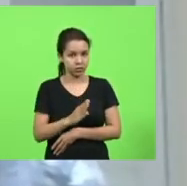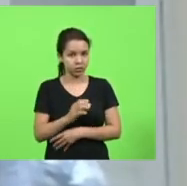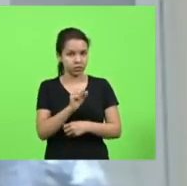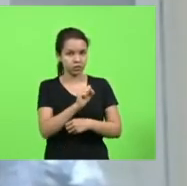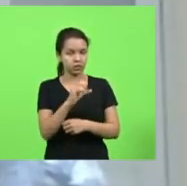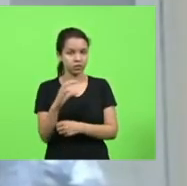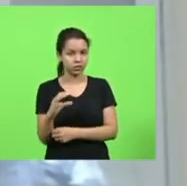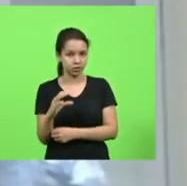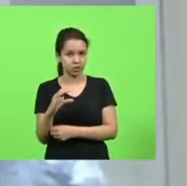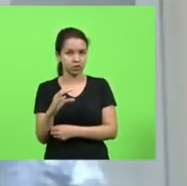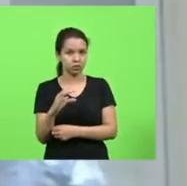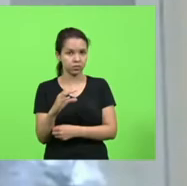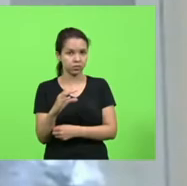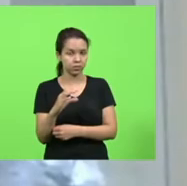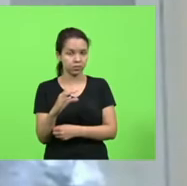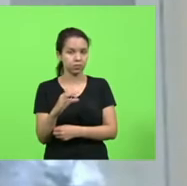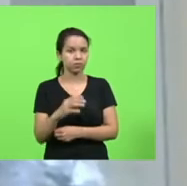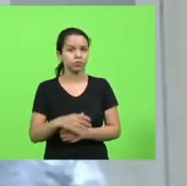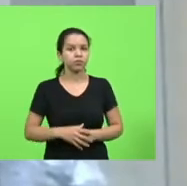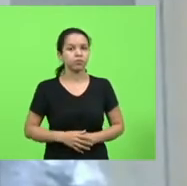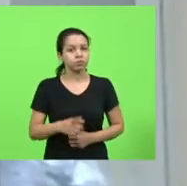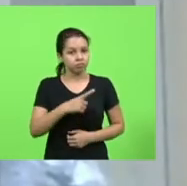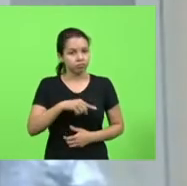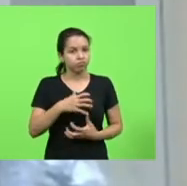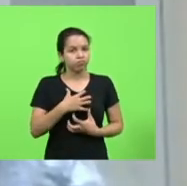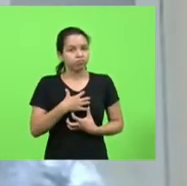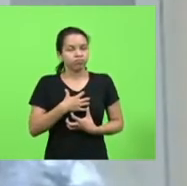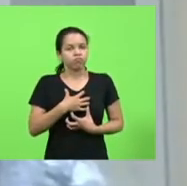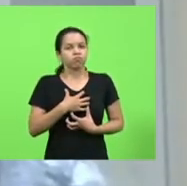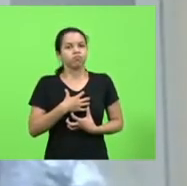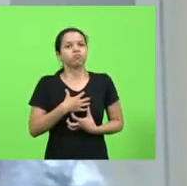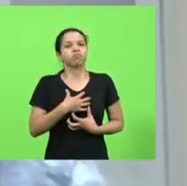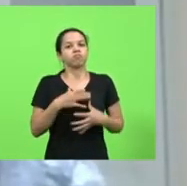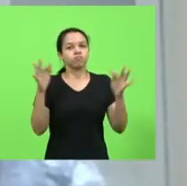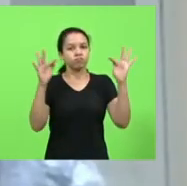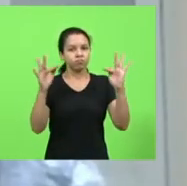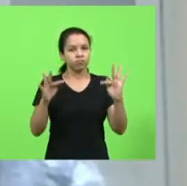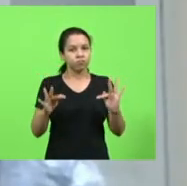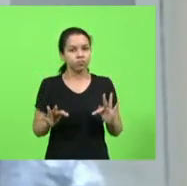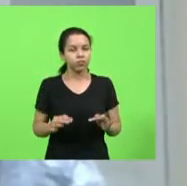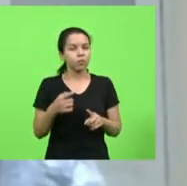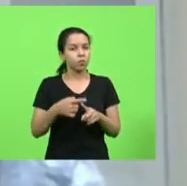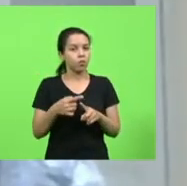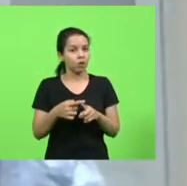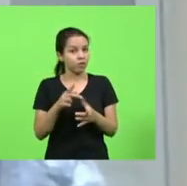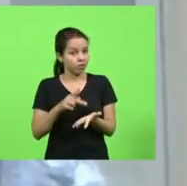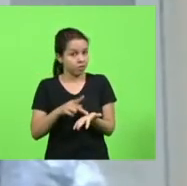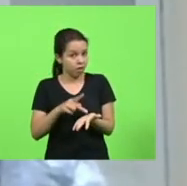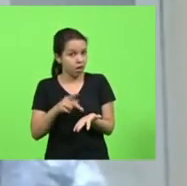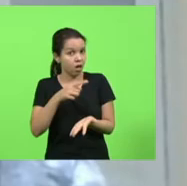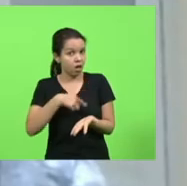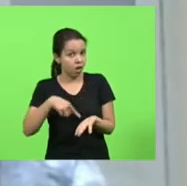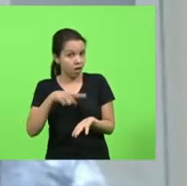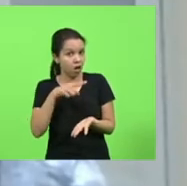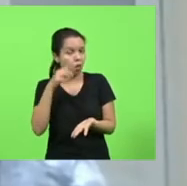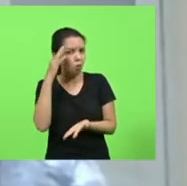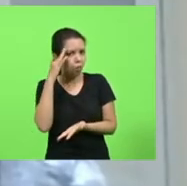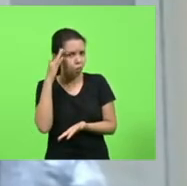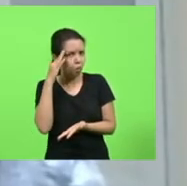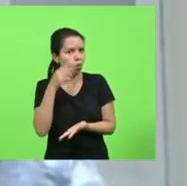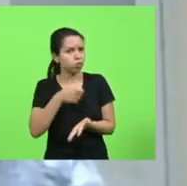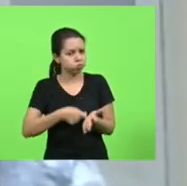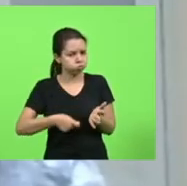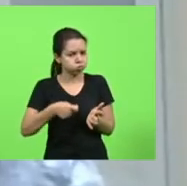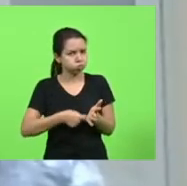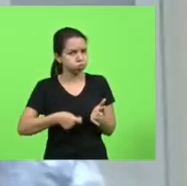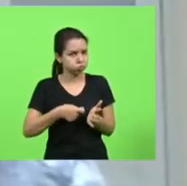foi motivo de muita alegria, porque realmente a gente entende e brigou, no sentido